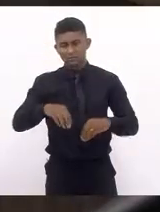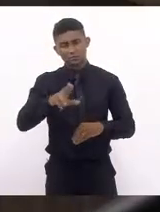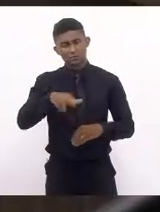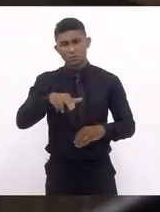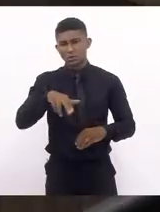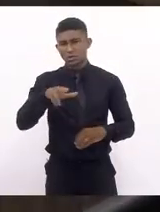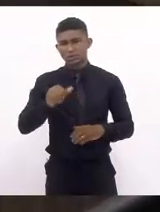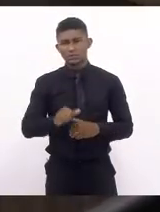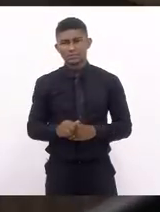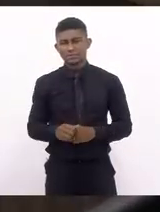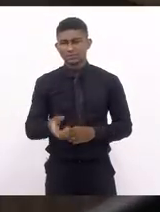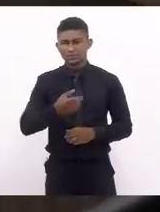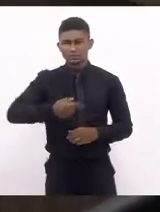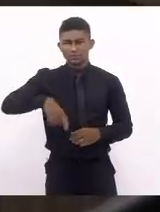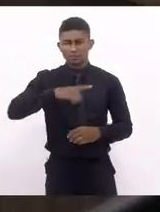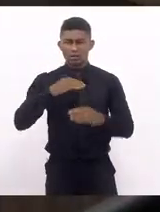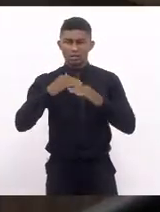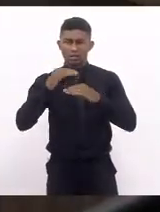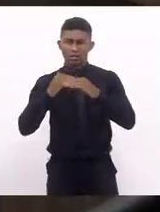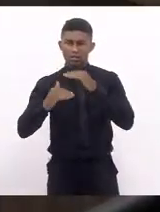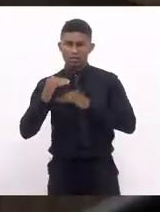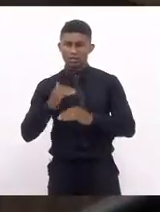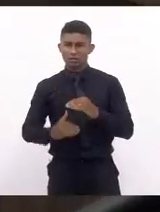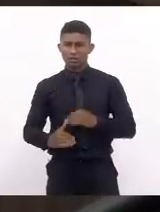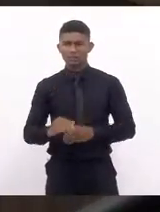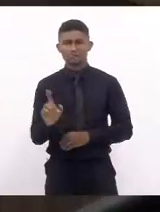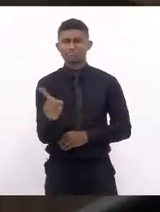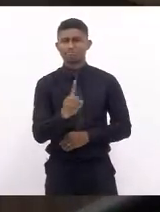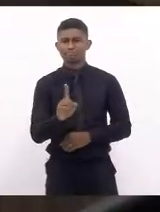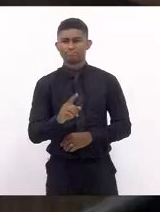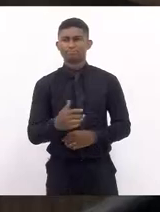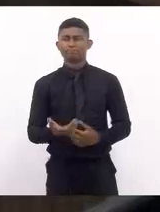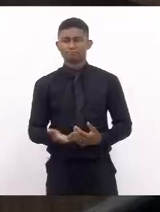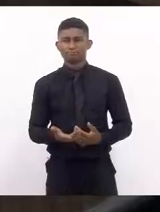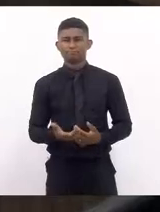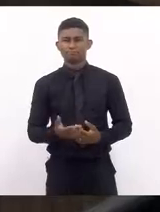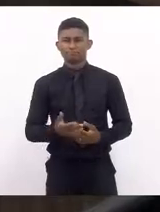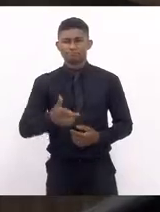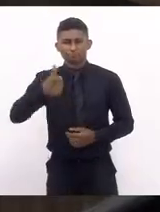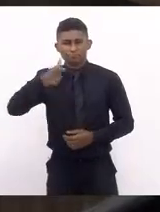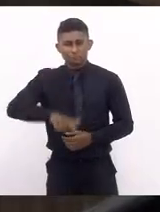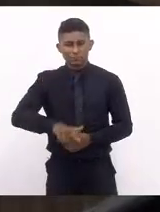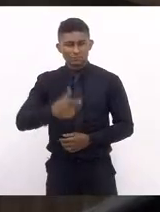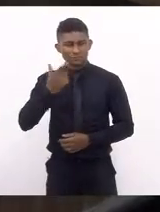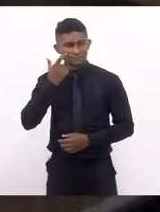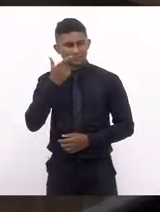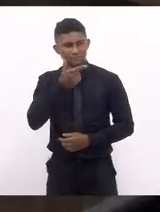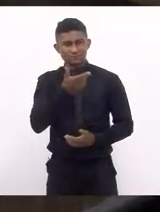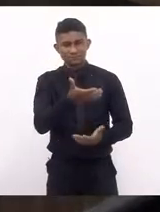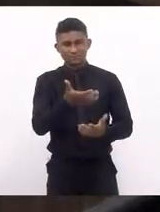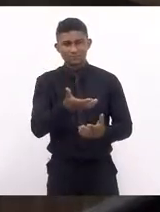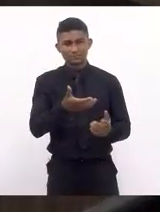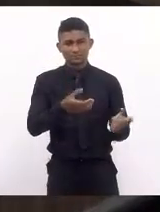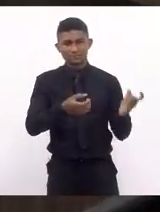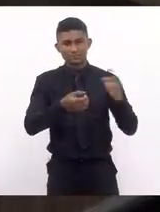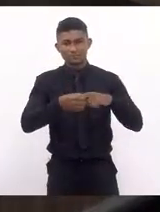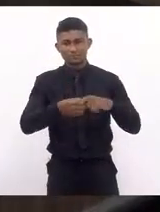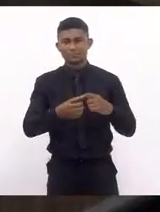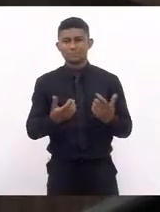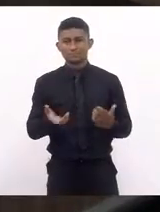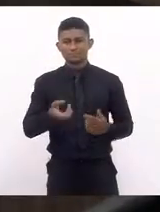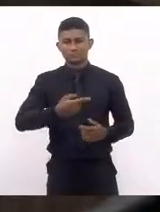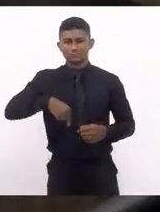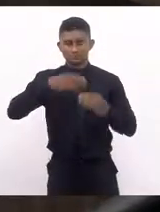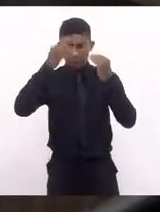a gente não vai retroceder pela reestatização da Cedae nós não vamos arredar